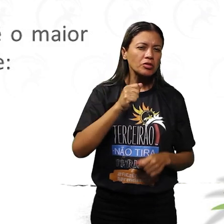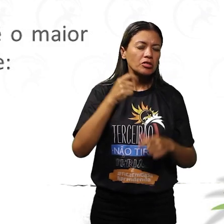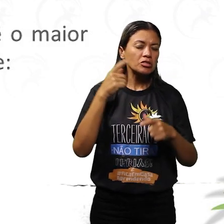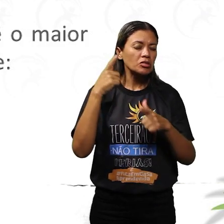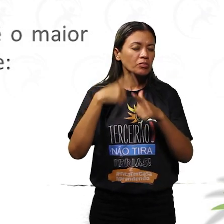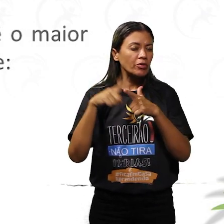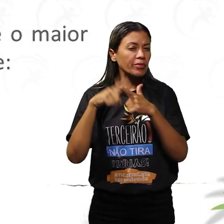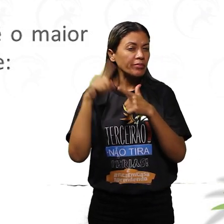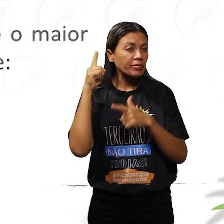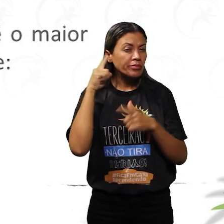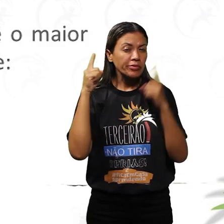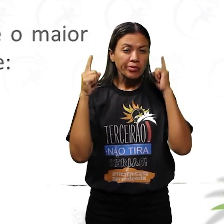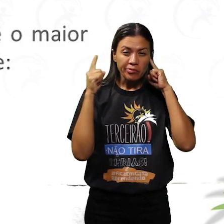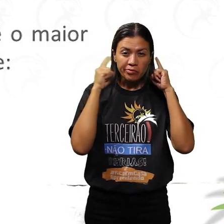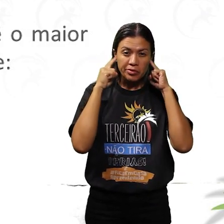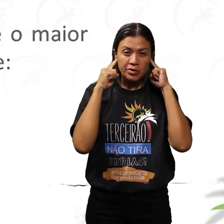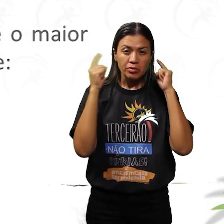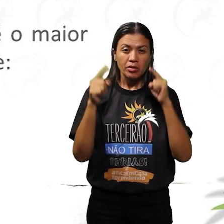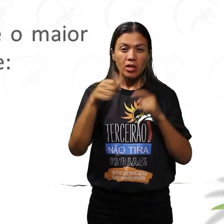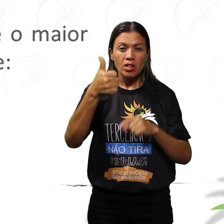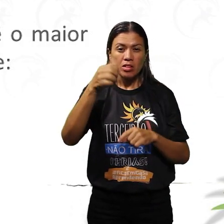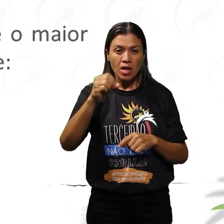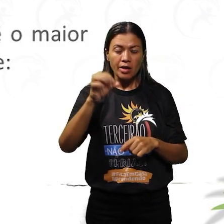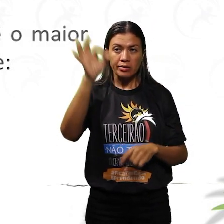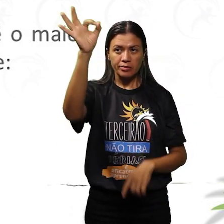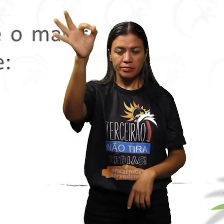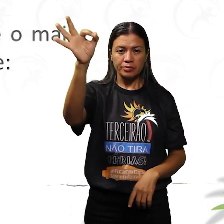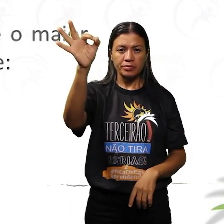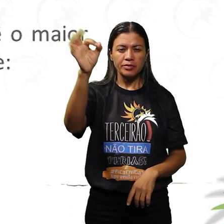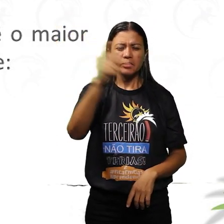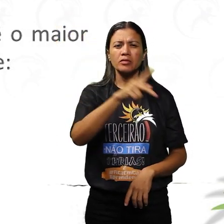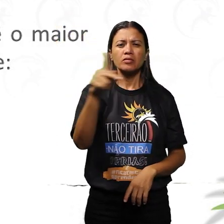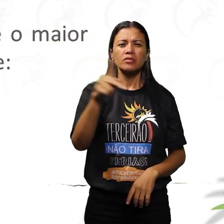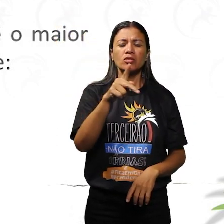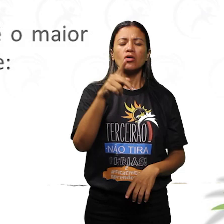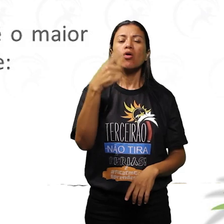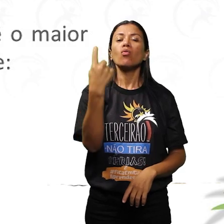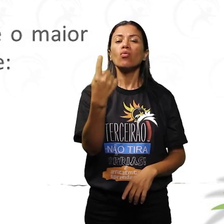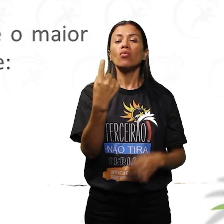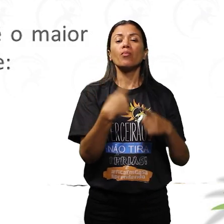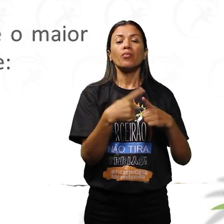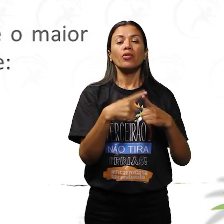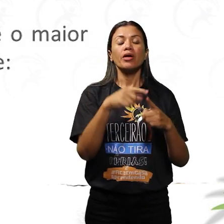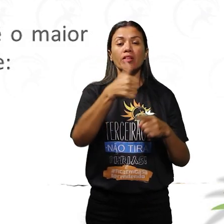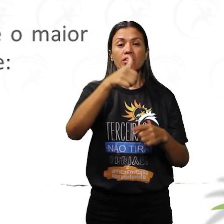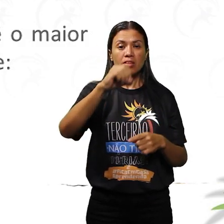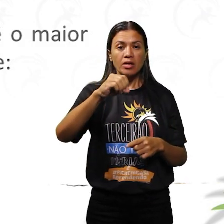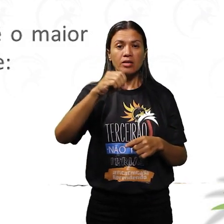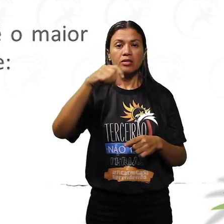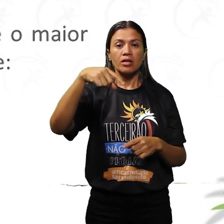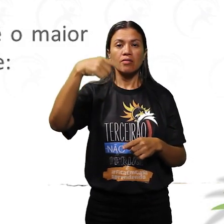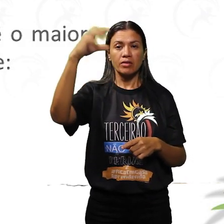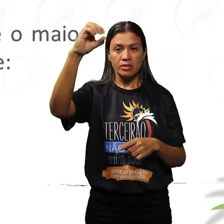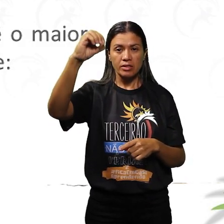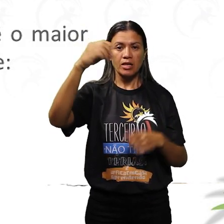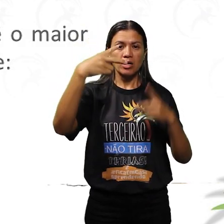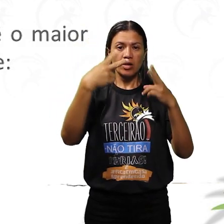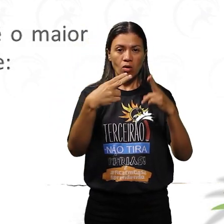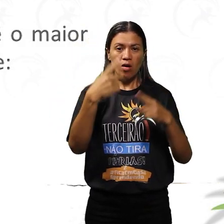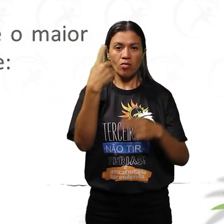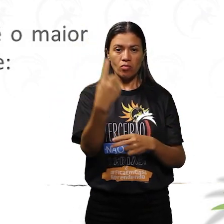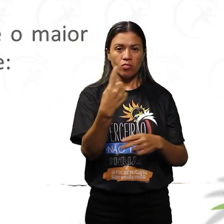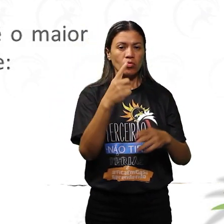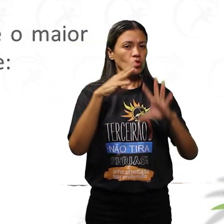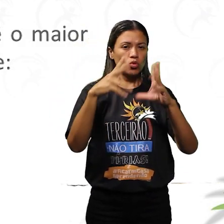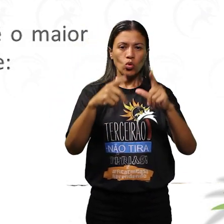sistema auditivo, beleza? Que é na casa de 10 elevado a 0. Mas, professor, ali está 1. É porque 10 elevado a 0 vai dar 1, né, coleguinha? Então, todo